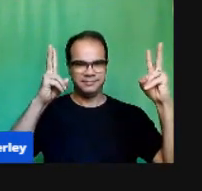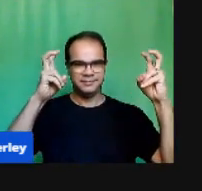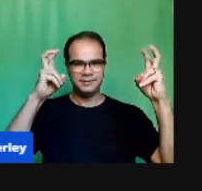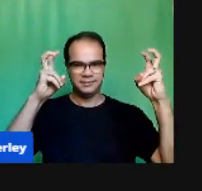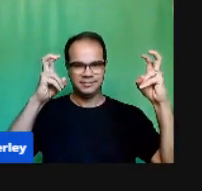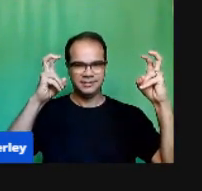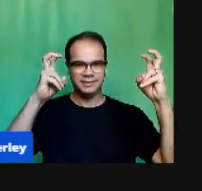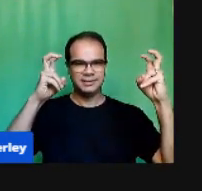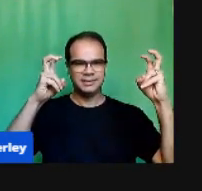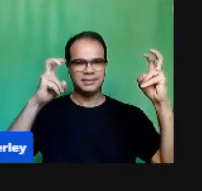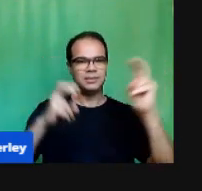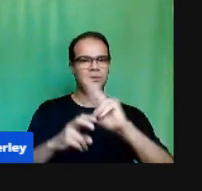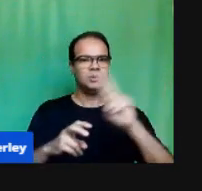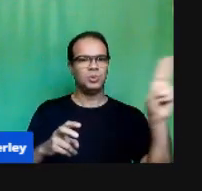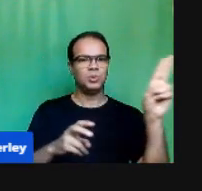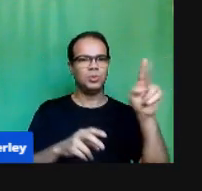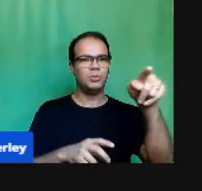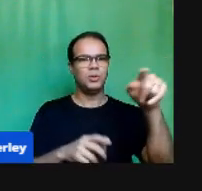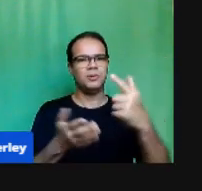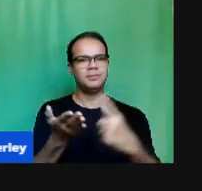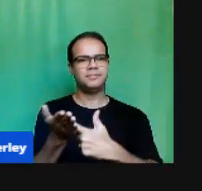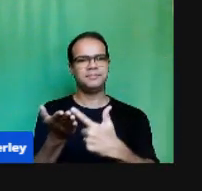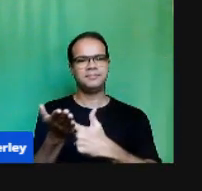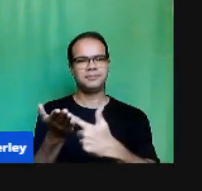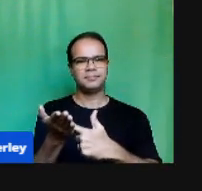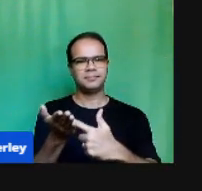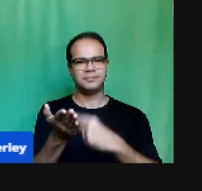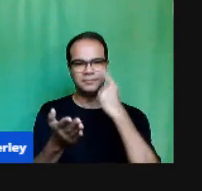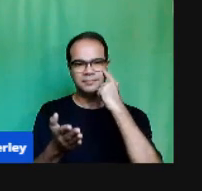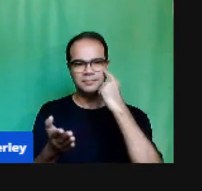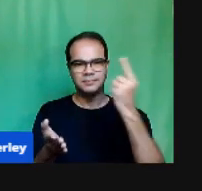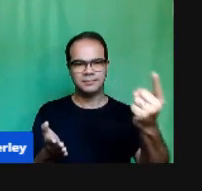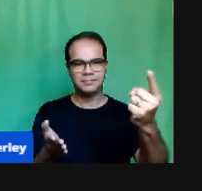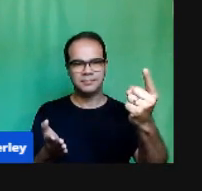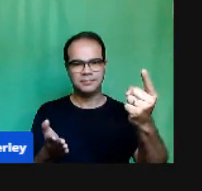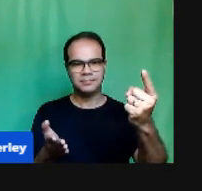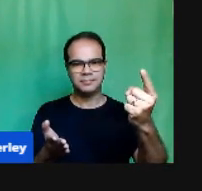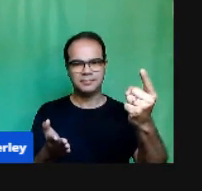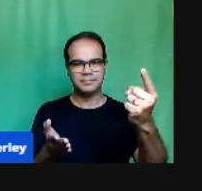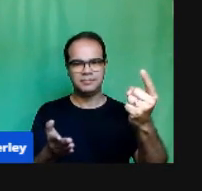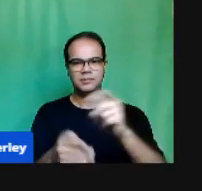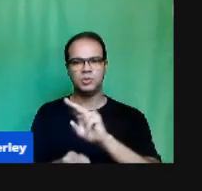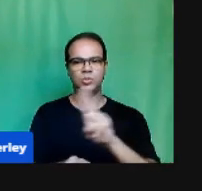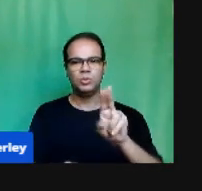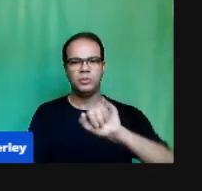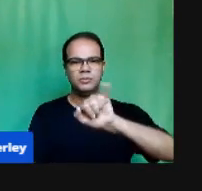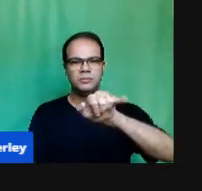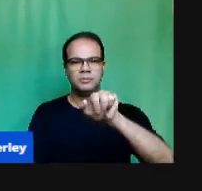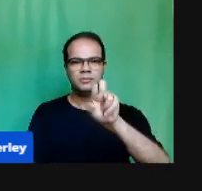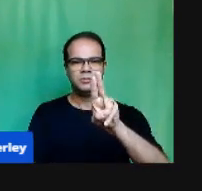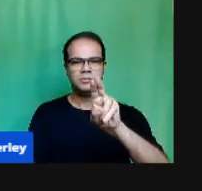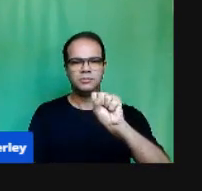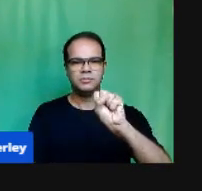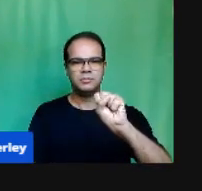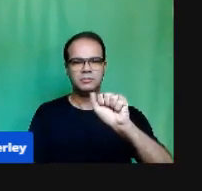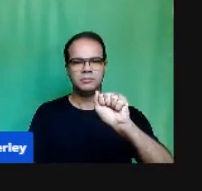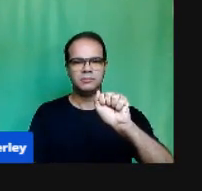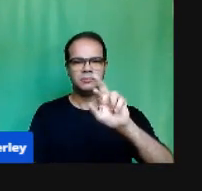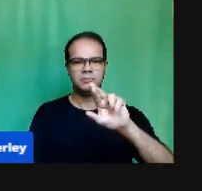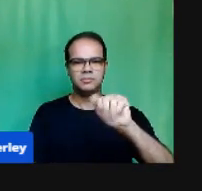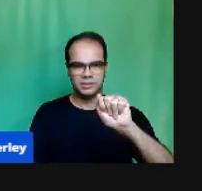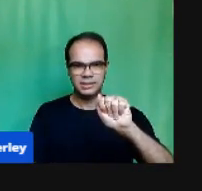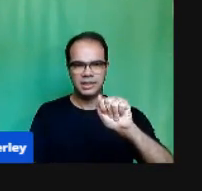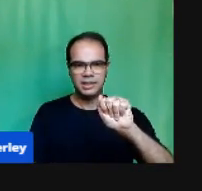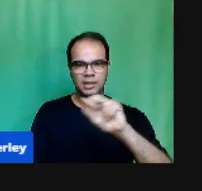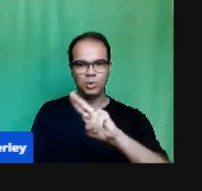Vou mostrar para vocês, eu não sei se vocês conseguem ver aí, é um livro de Jussara Hoffmann, ele é bem interessante para